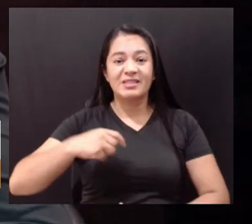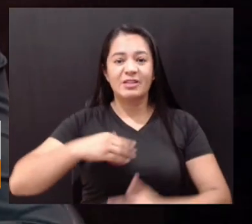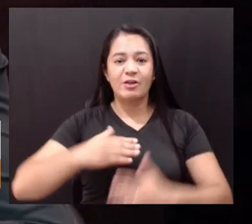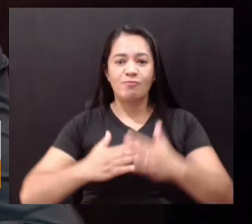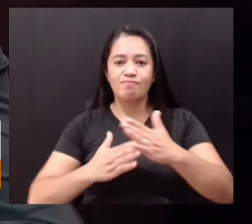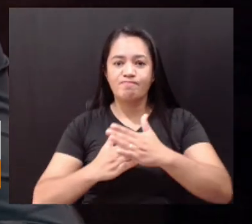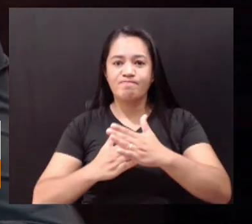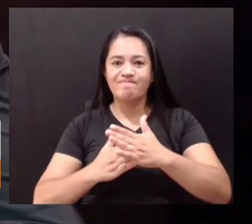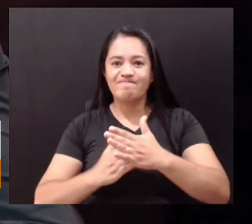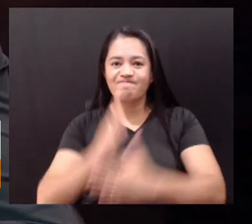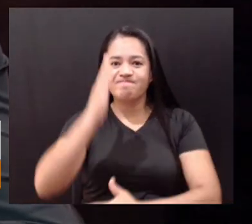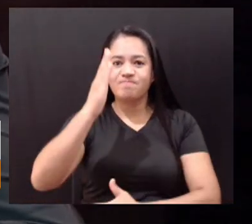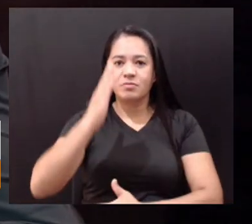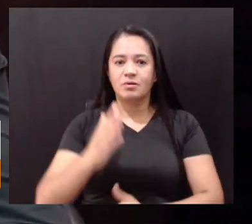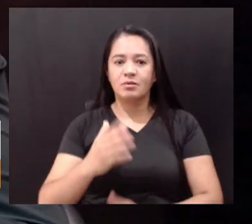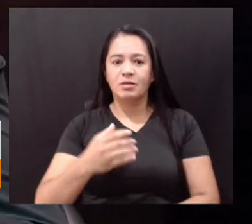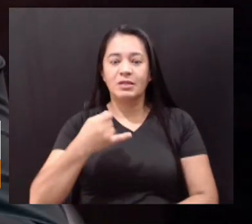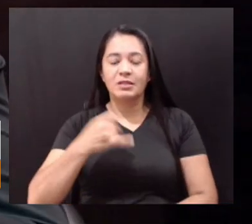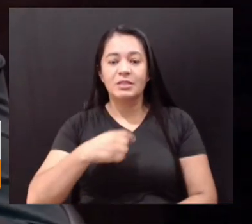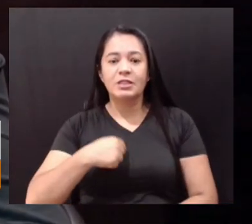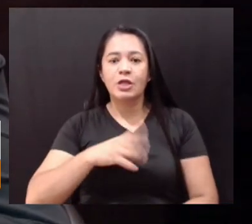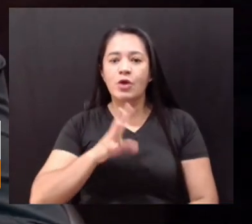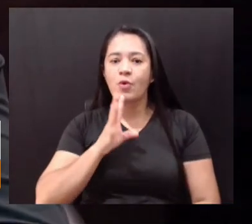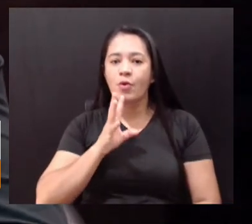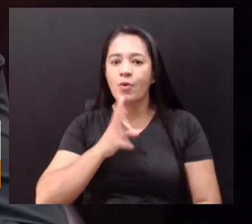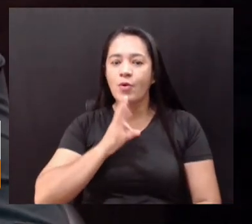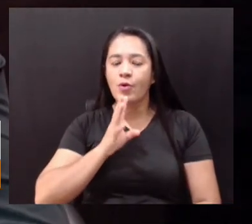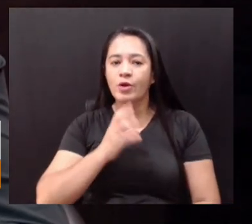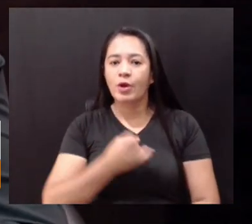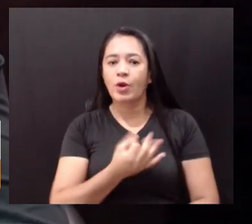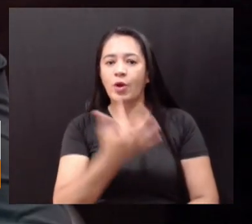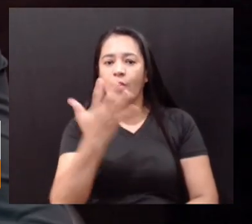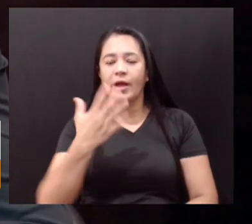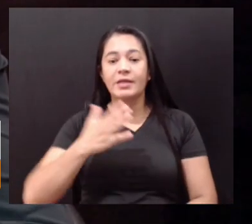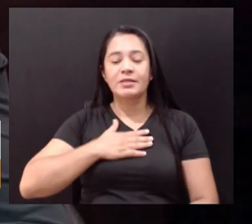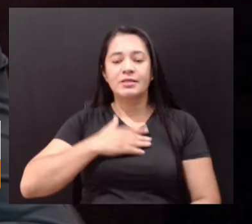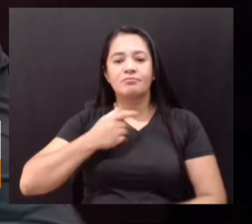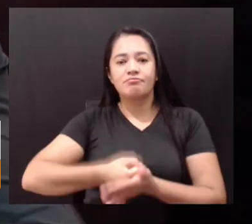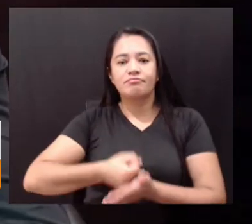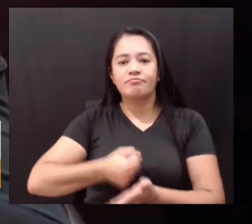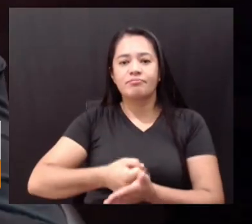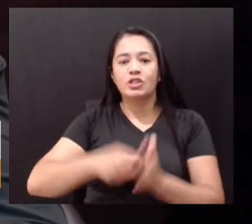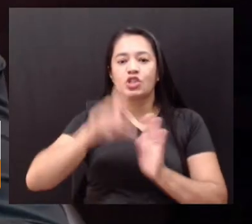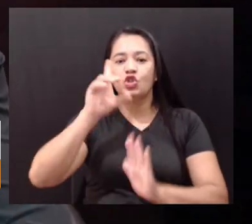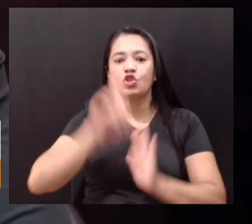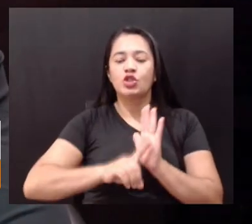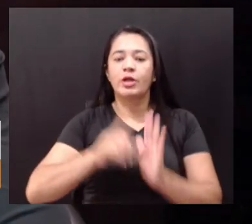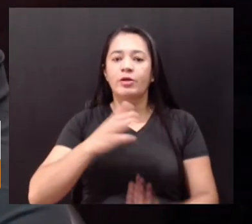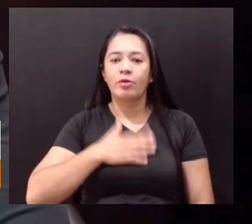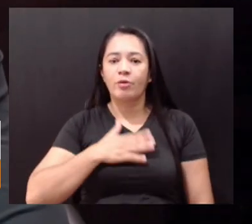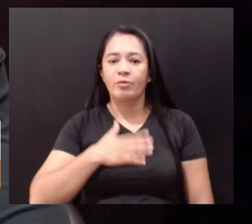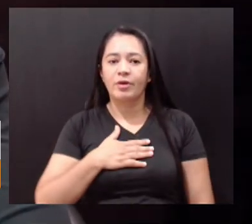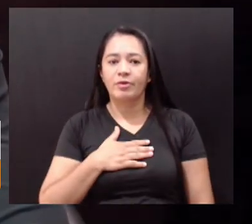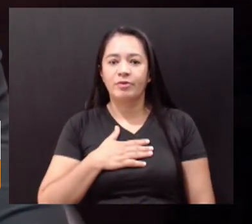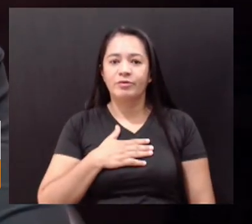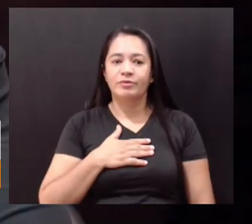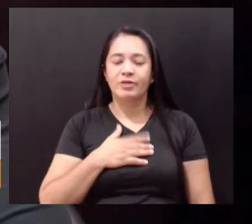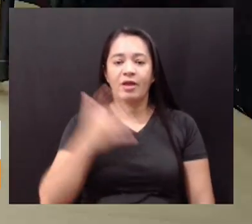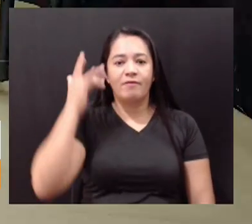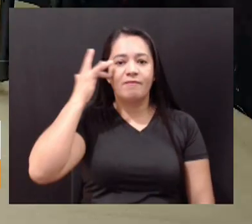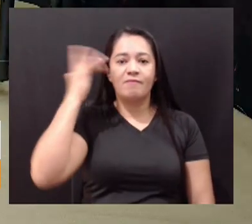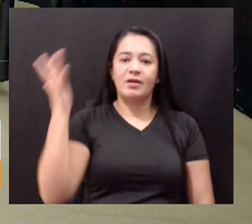e conhecendo quais são as minhas obrigações, quais são os meus direitos, os meus deveres, isso se torna muito mais fácil no dia a dia.